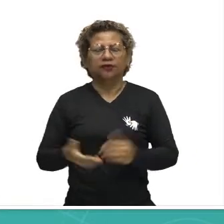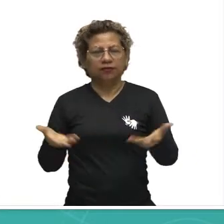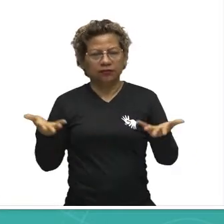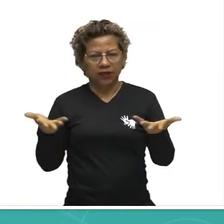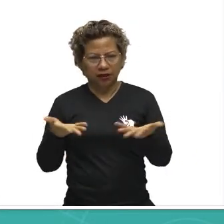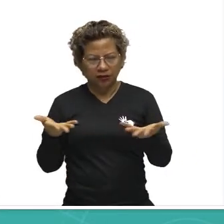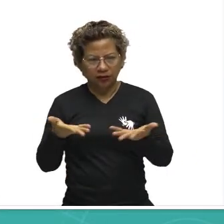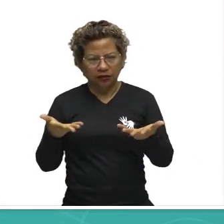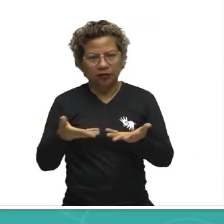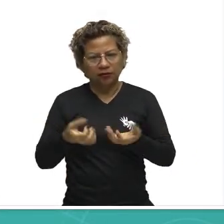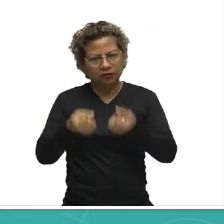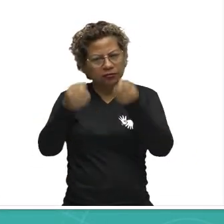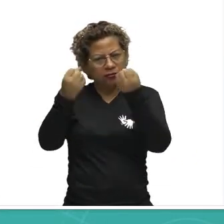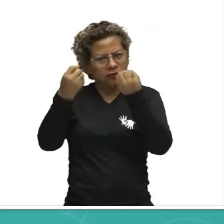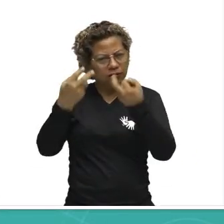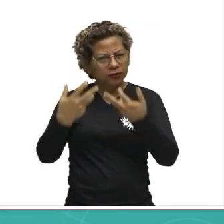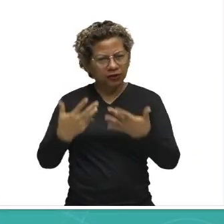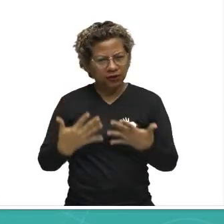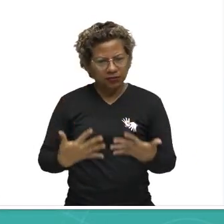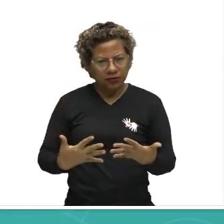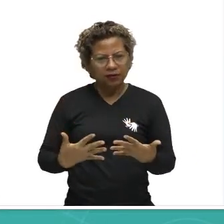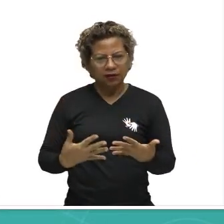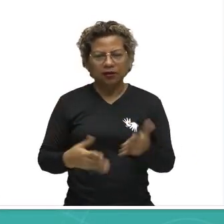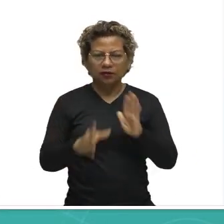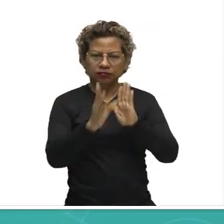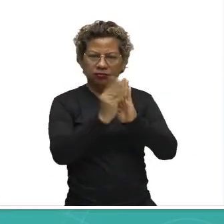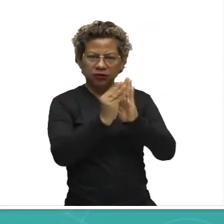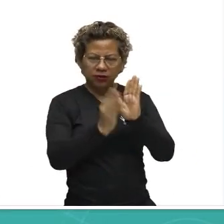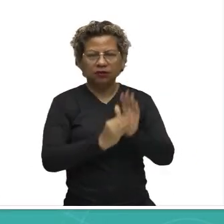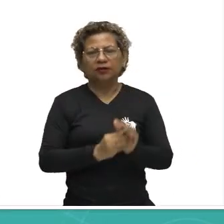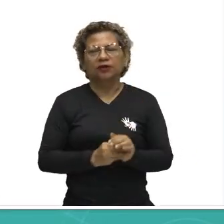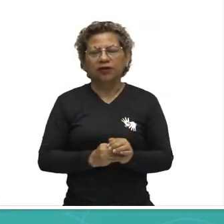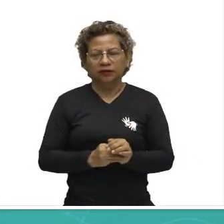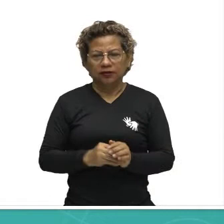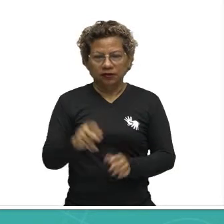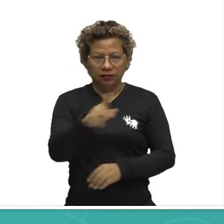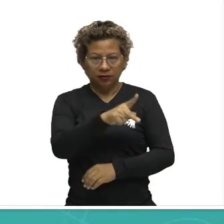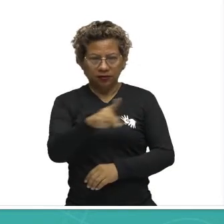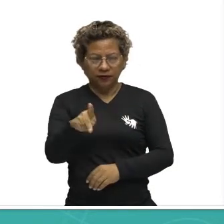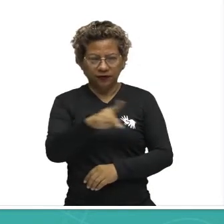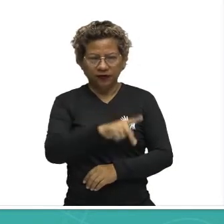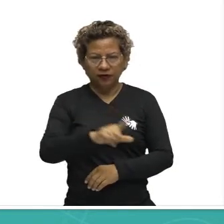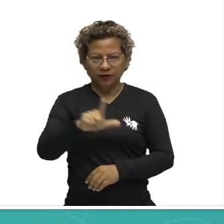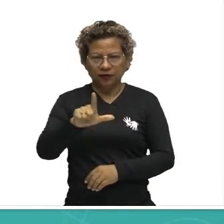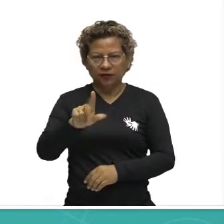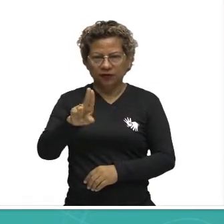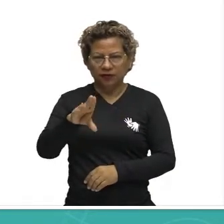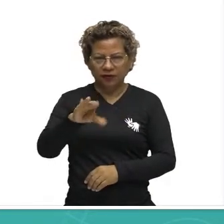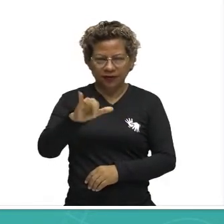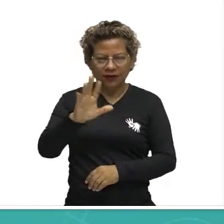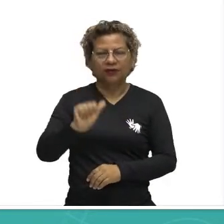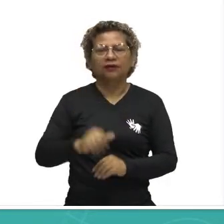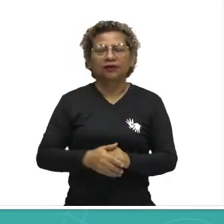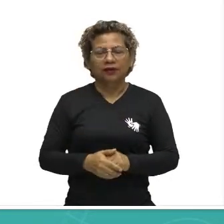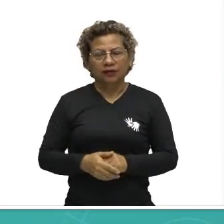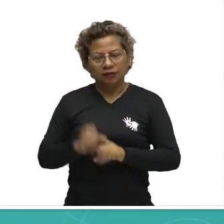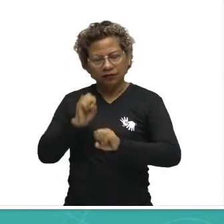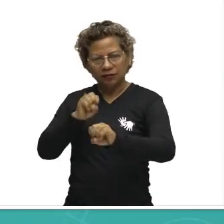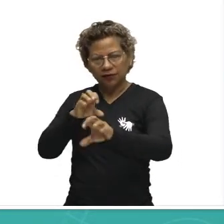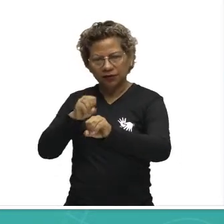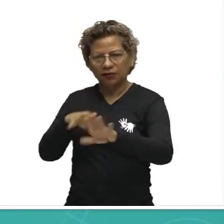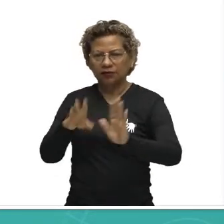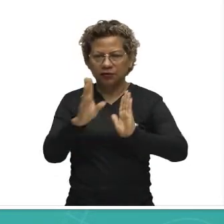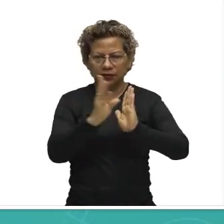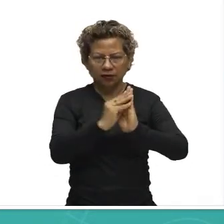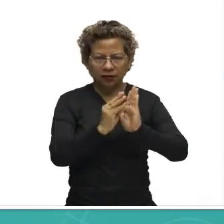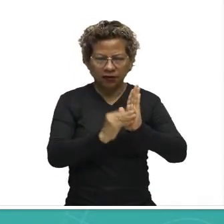estar trabalhando com vocês, né, esses conteúdos. Eu sou a professora Lúcia Santos e vou estar aqui ministrando o conteúdo que nós vamos